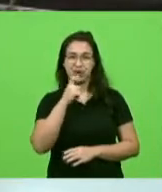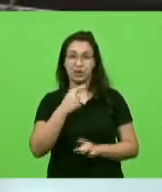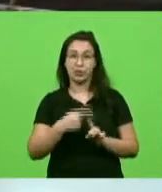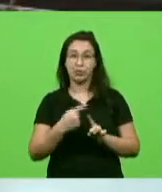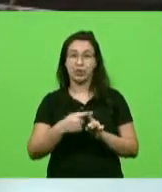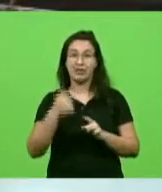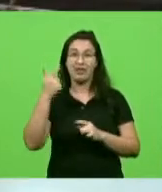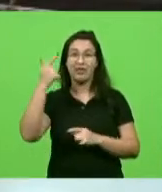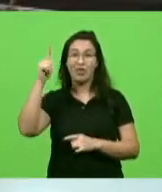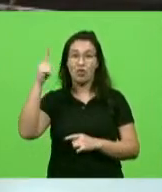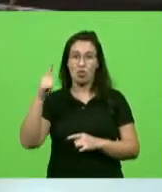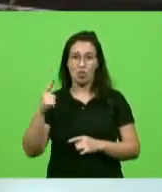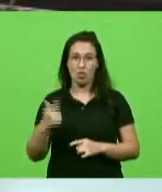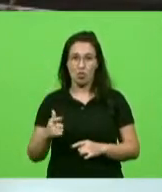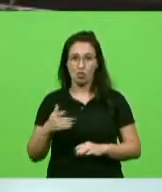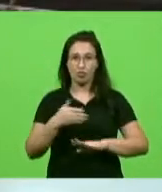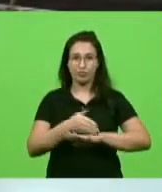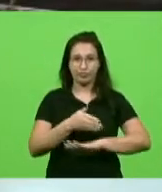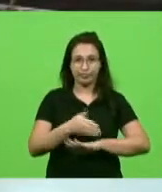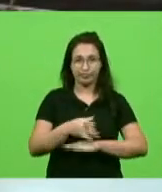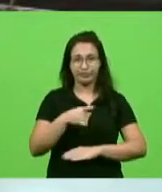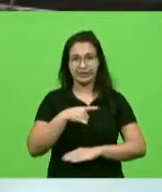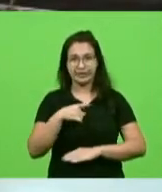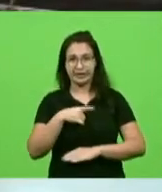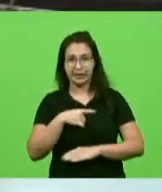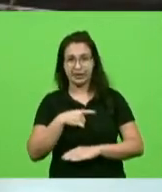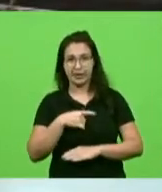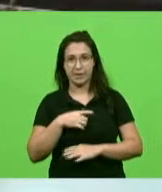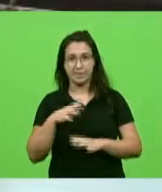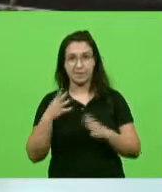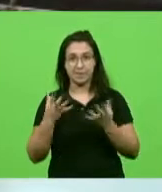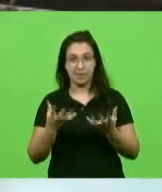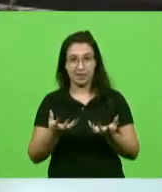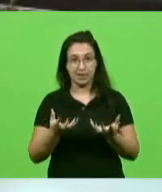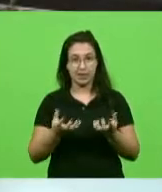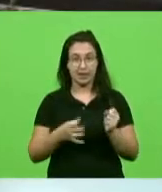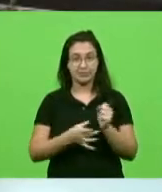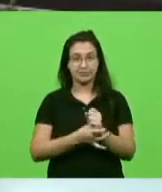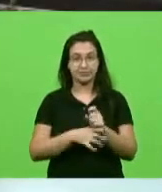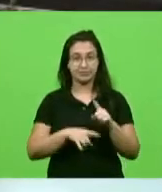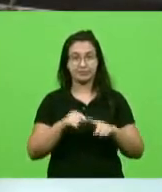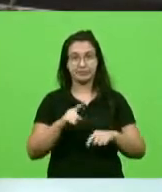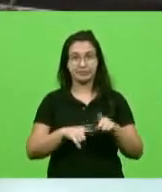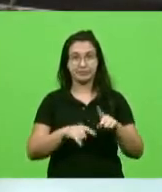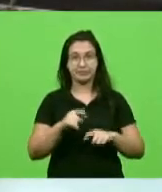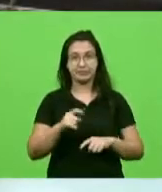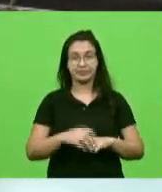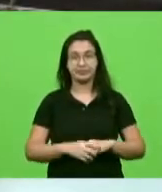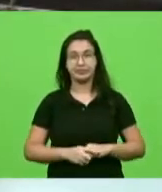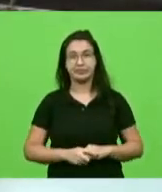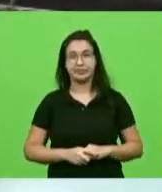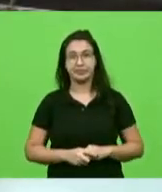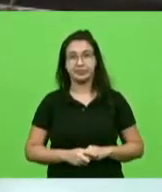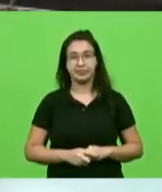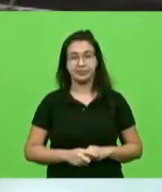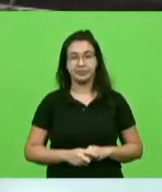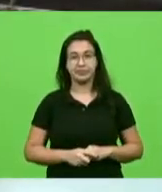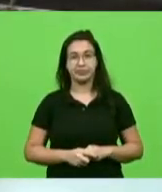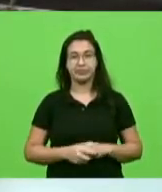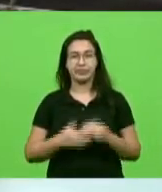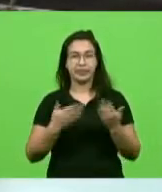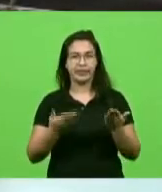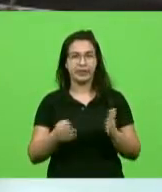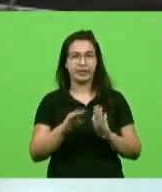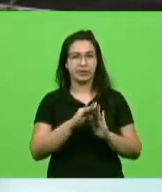para entre aspas, abre aspas, segurar os equipamentos, fecha aspas. Questionado em sua oitiva sobre tais